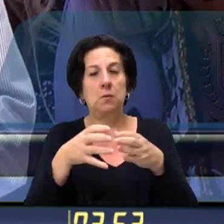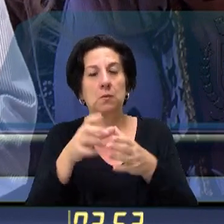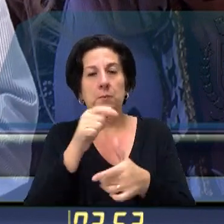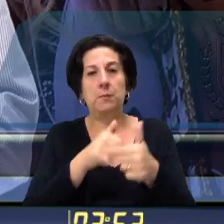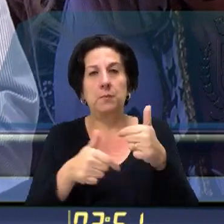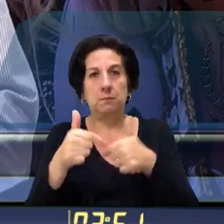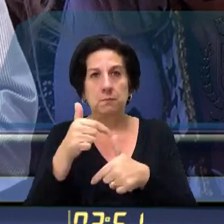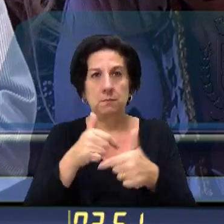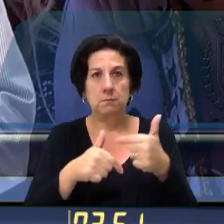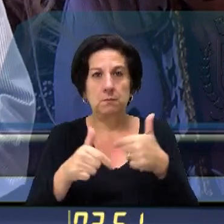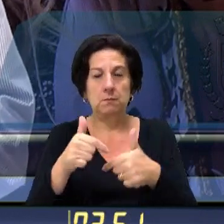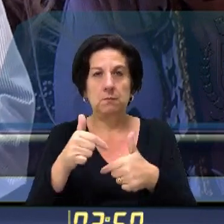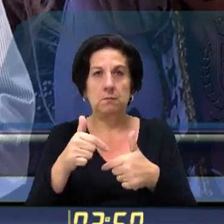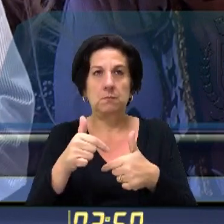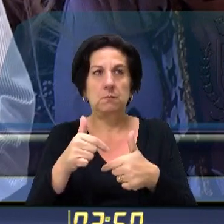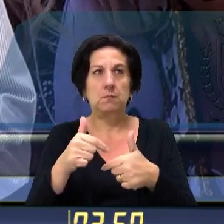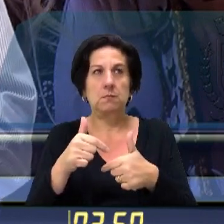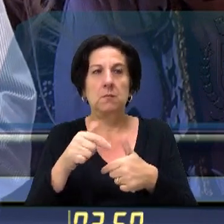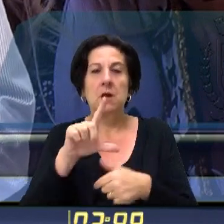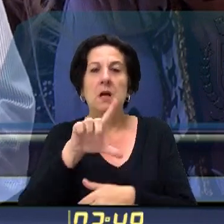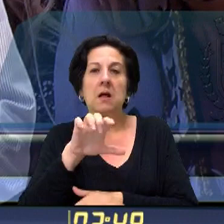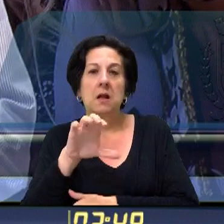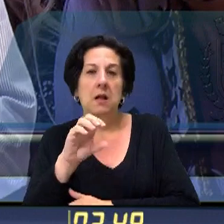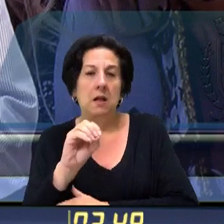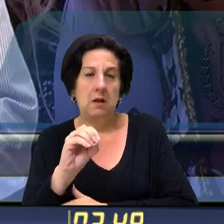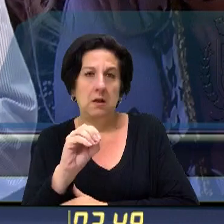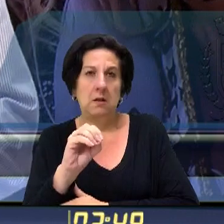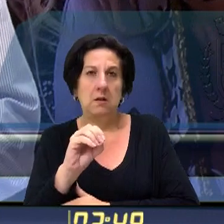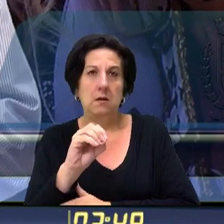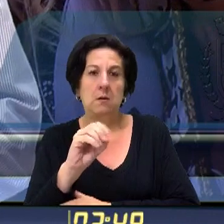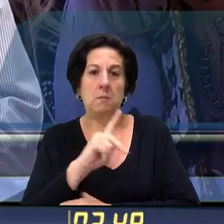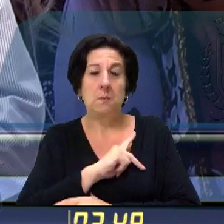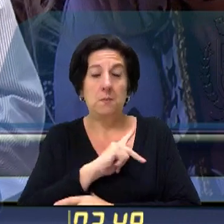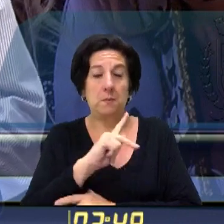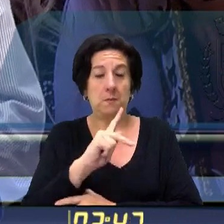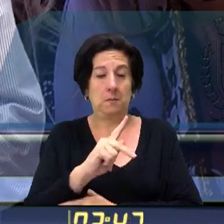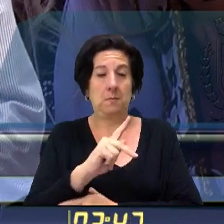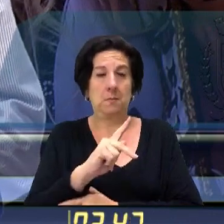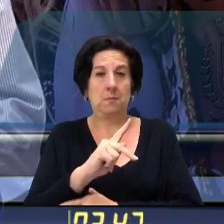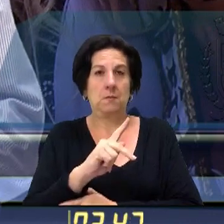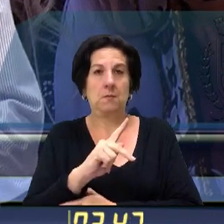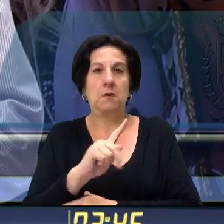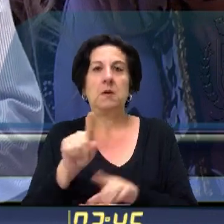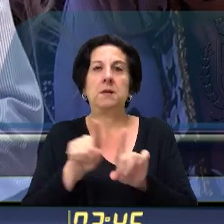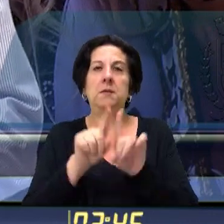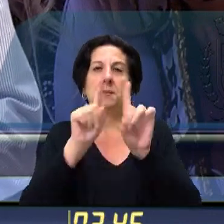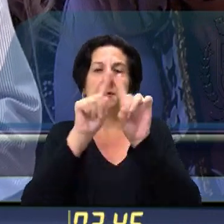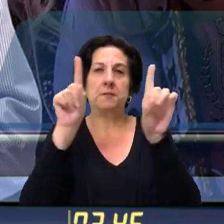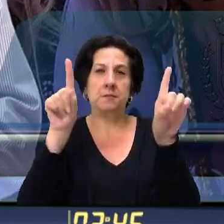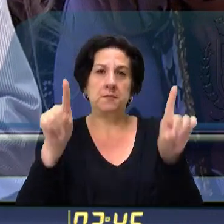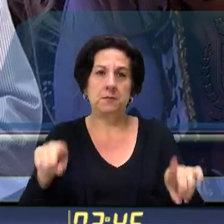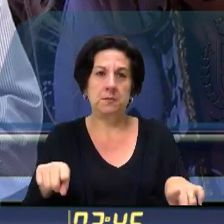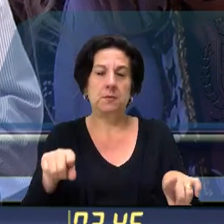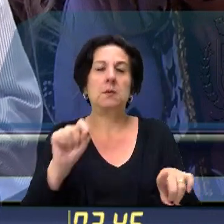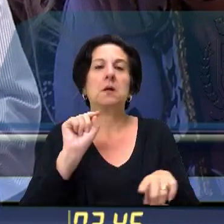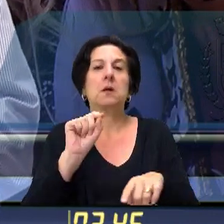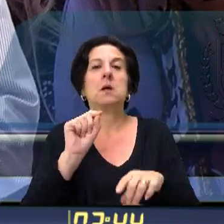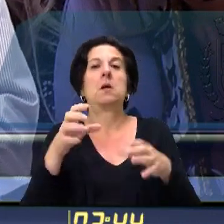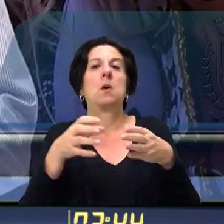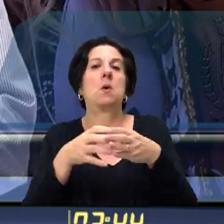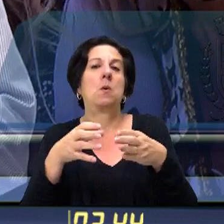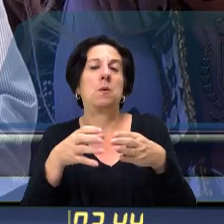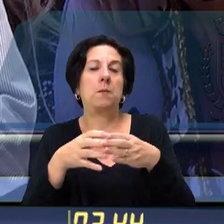trabalho, ao Léo Schwingel, presidente da SEMP, os servidores que compõem as equipes